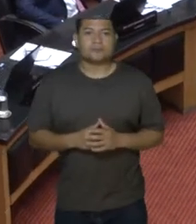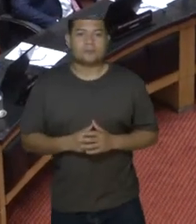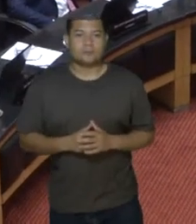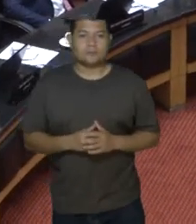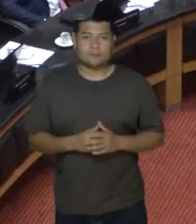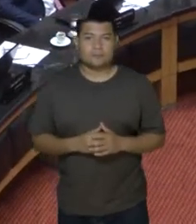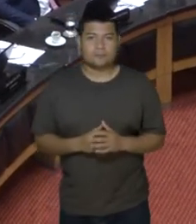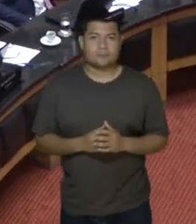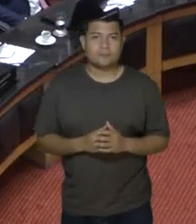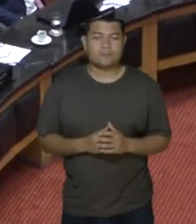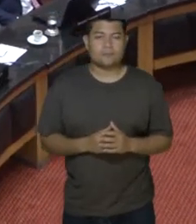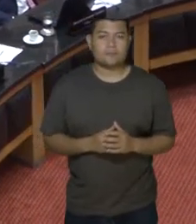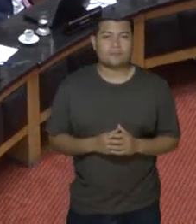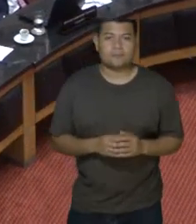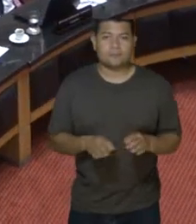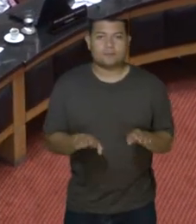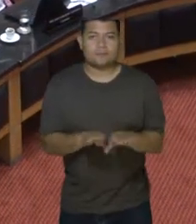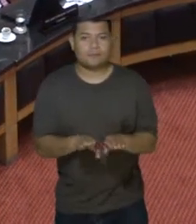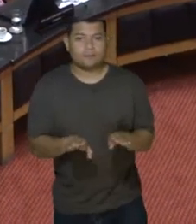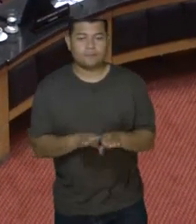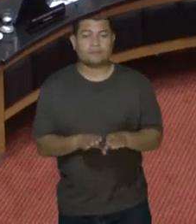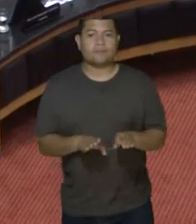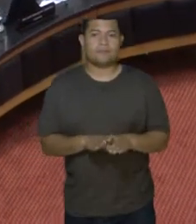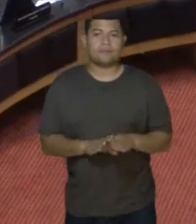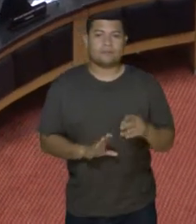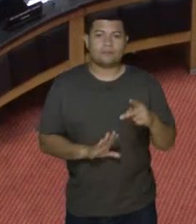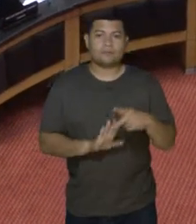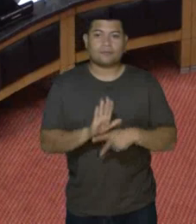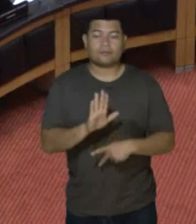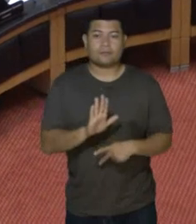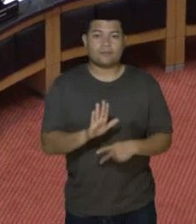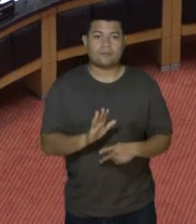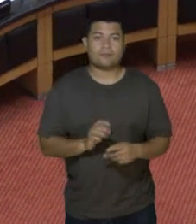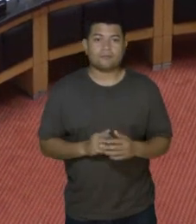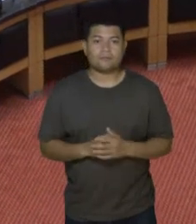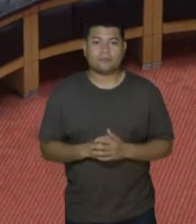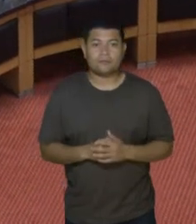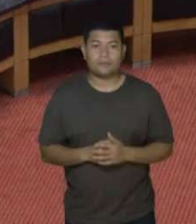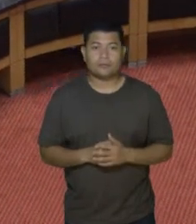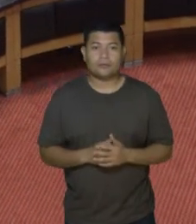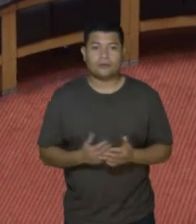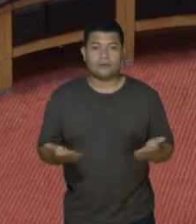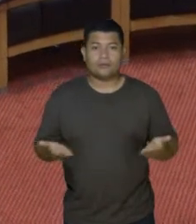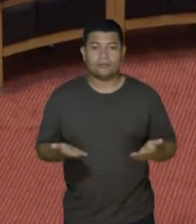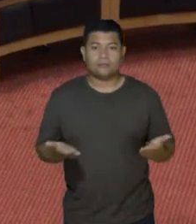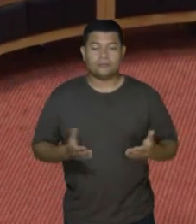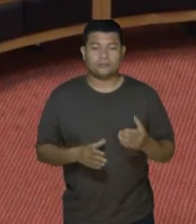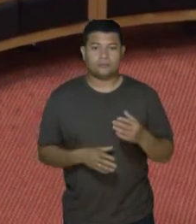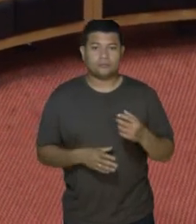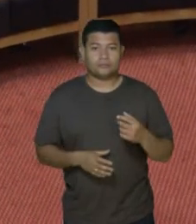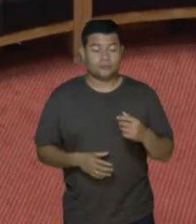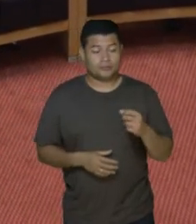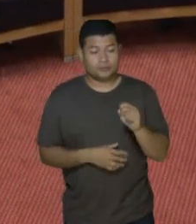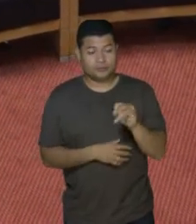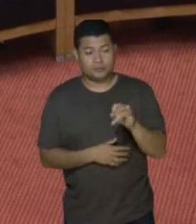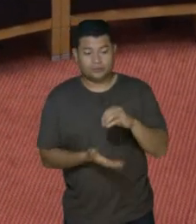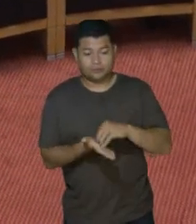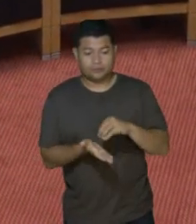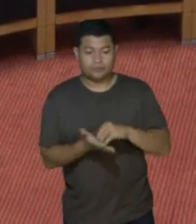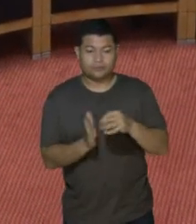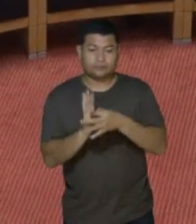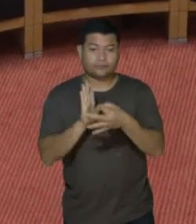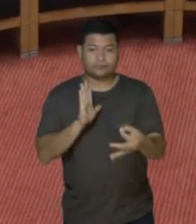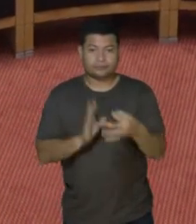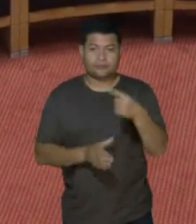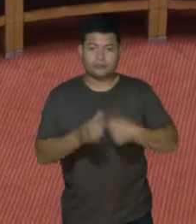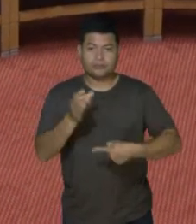Este também tem perda de objeto. Não tem parecer da comissão, eu gostaria que o autor da proposta pudesse